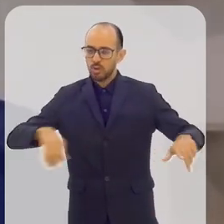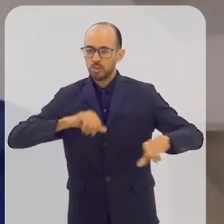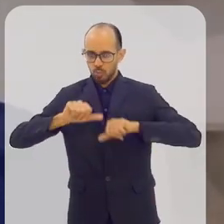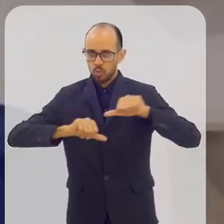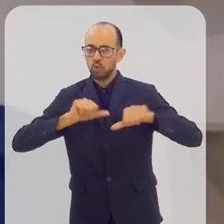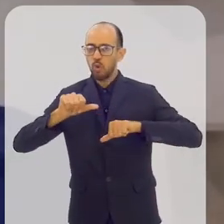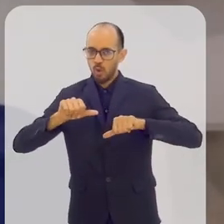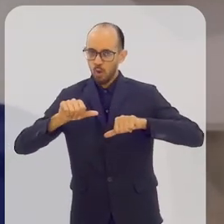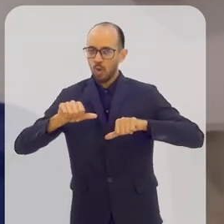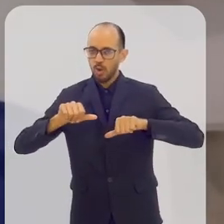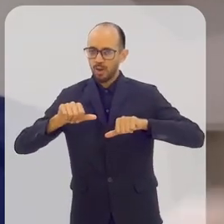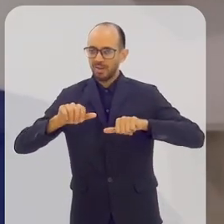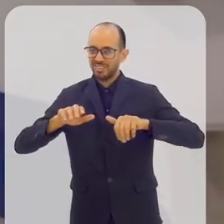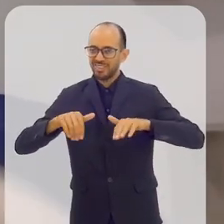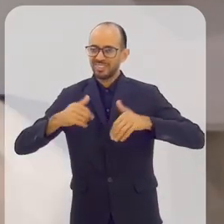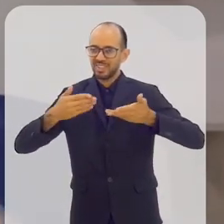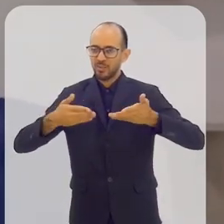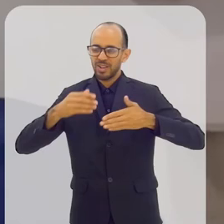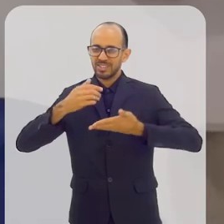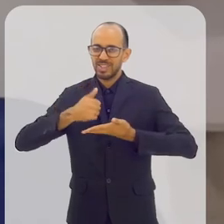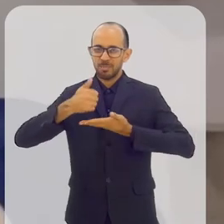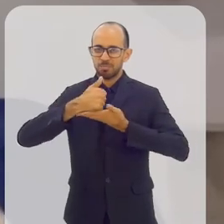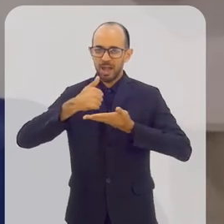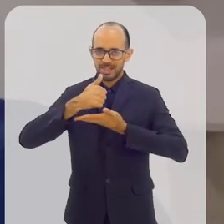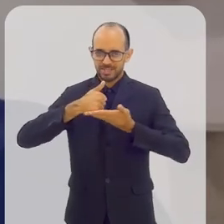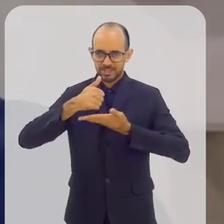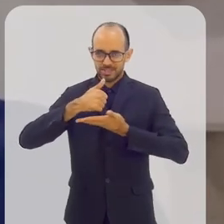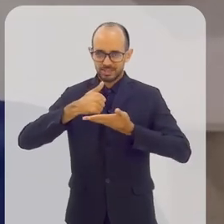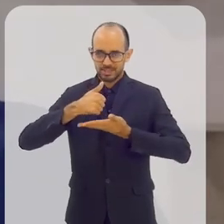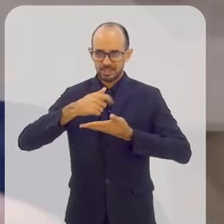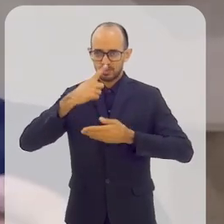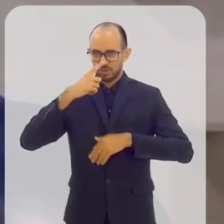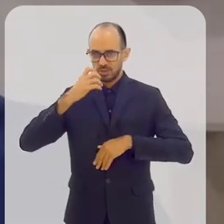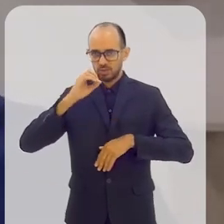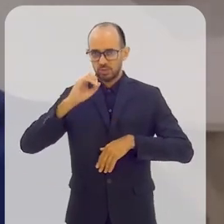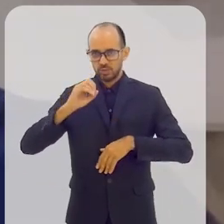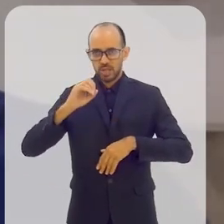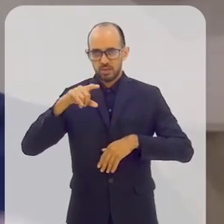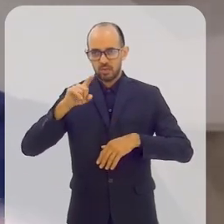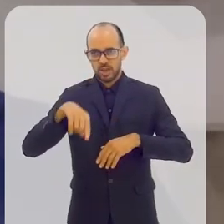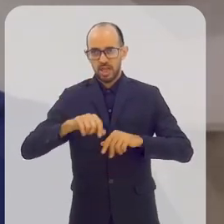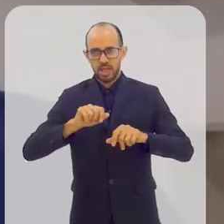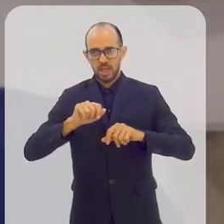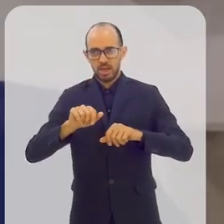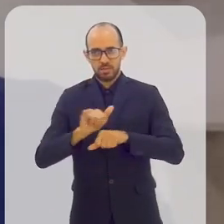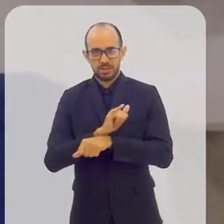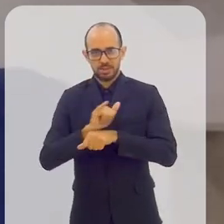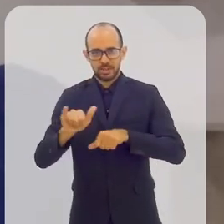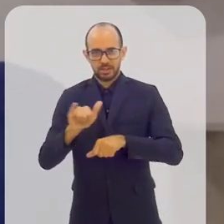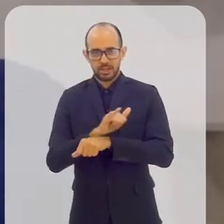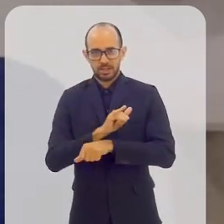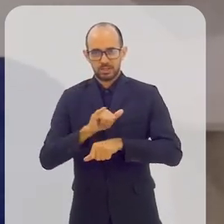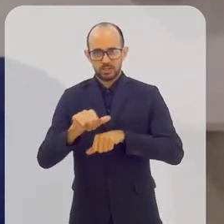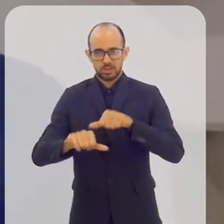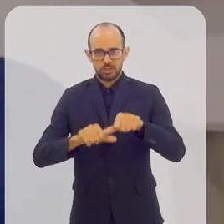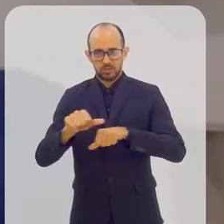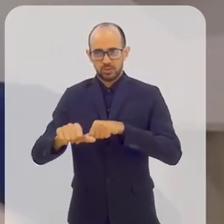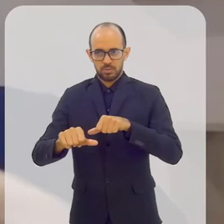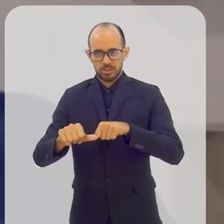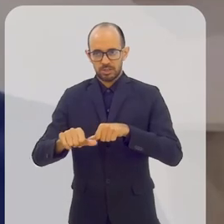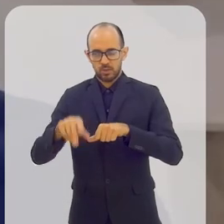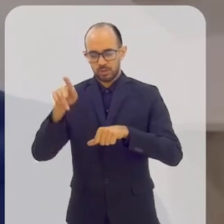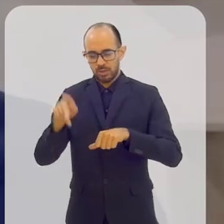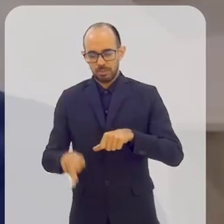mudou. Então, assim, essa essência que a gente fala, que o lixo zero é uma ferramenta de transformação